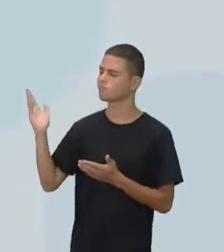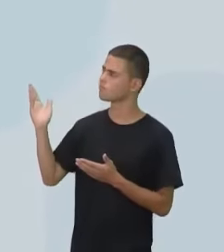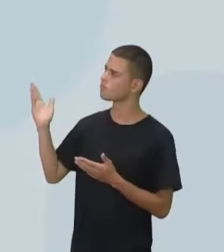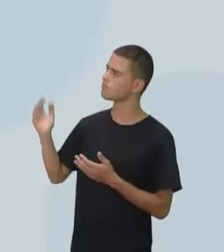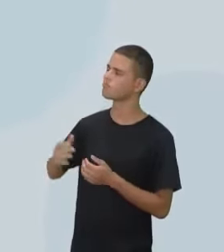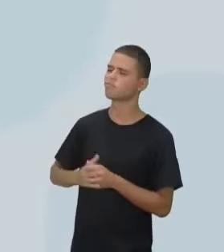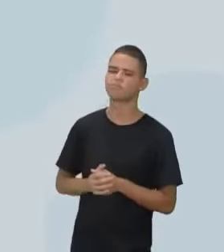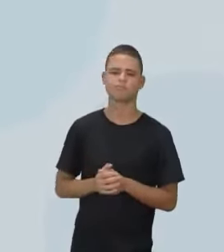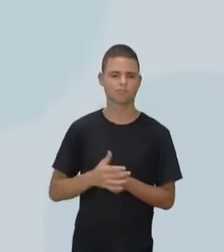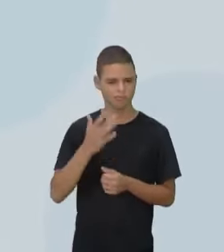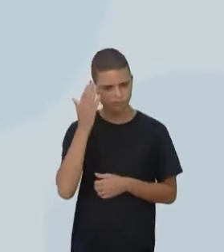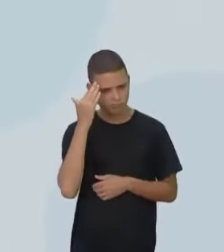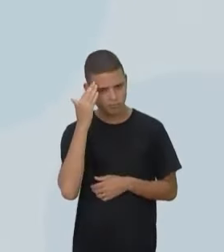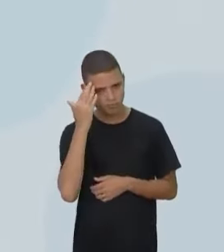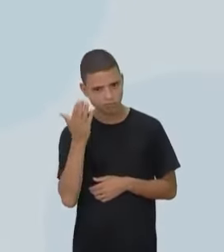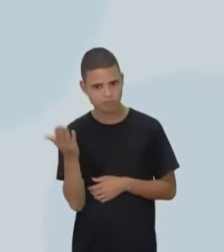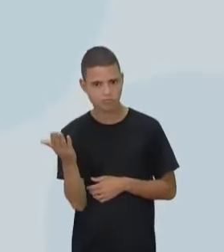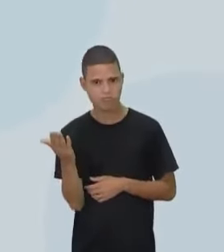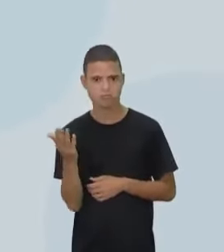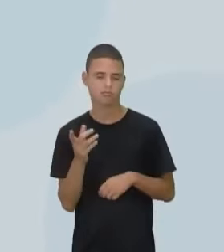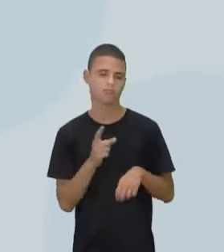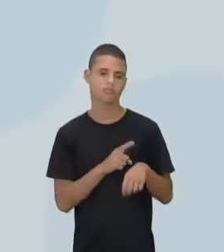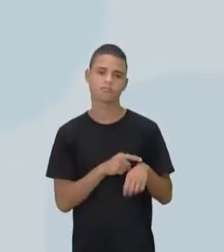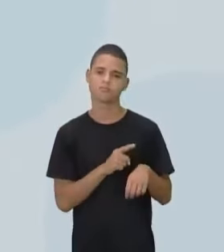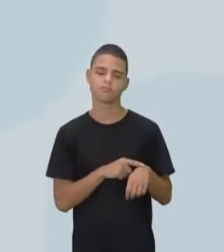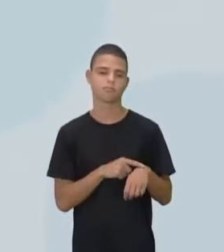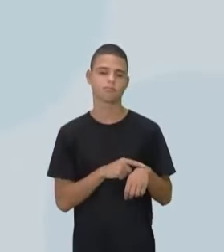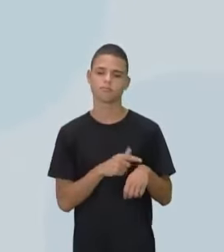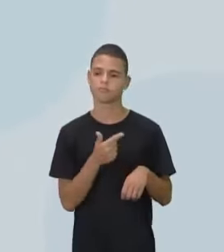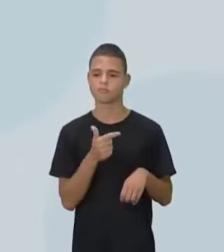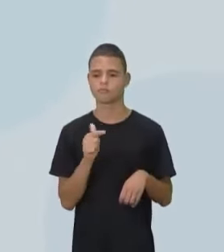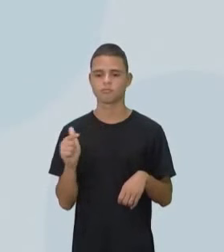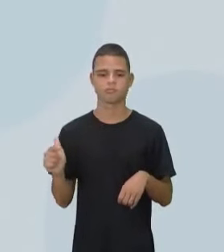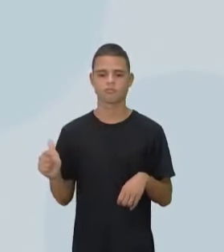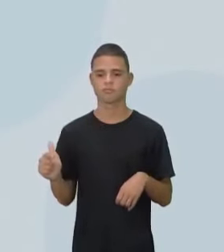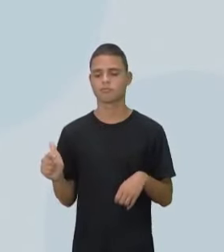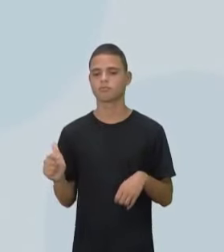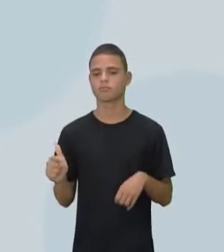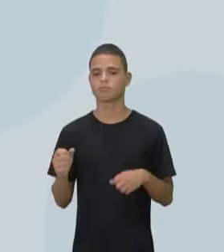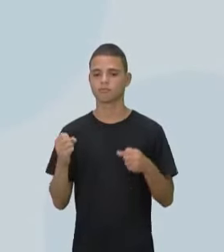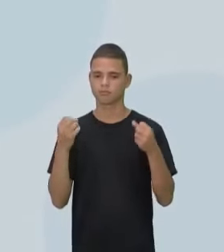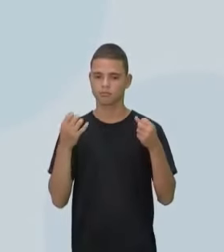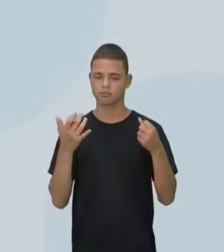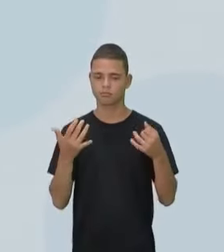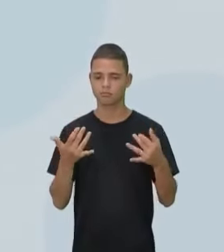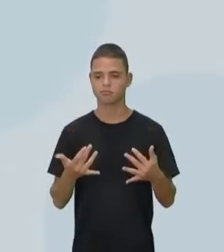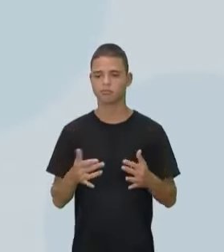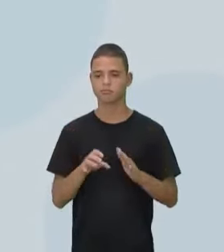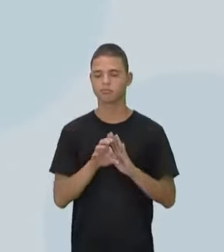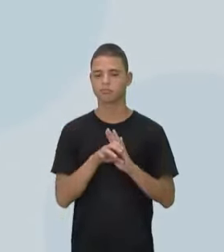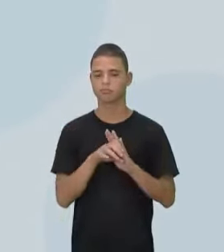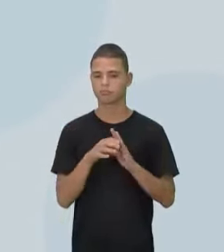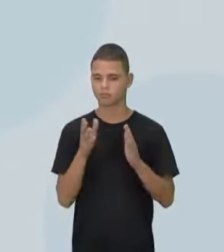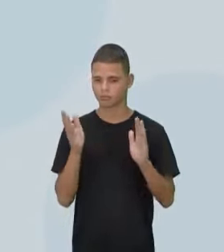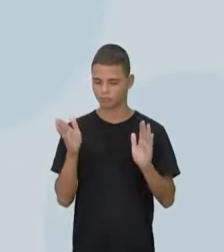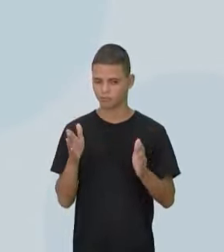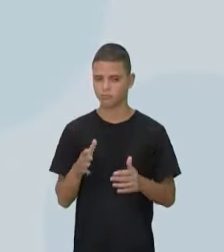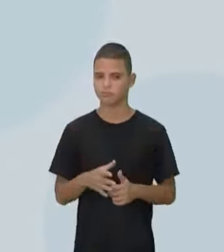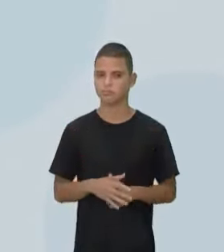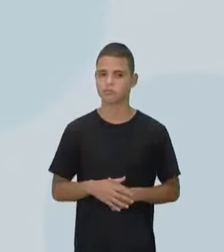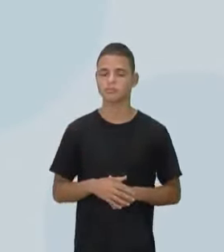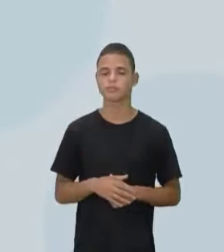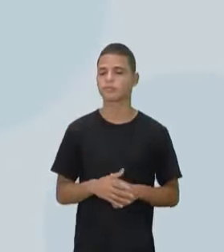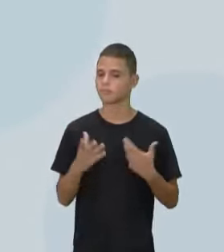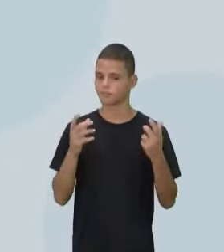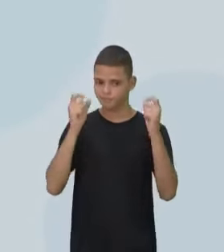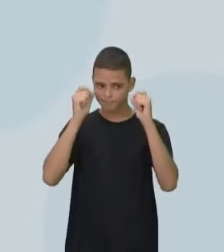pergunta retórica. A gente não vai dar tempo para vocês pensarem, já vou trazer o conceito e eu quero que vocês prestem bastante